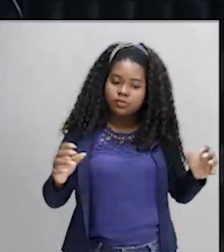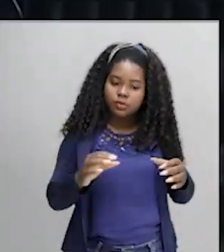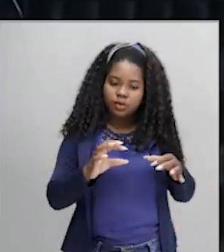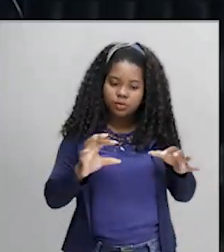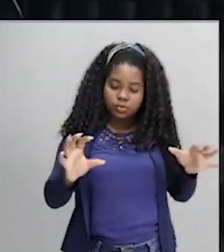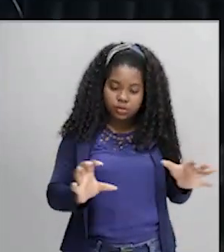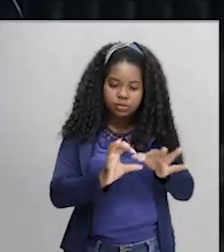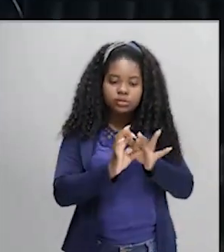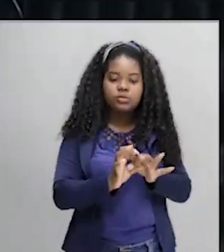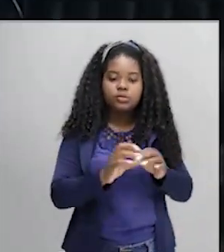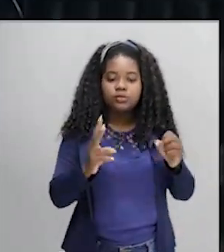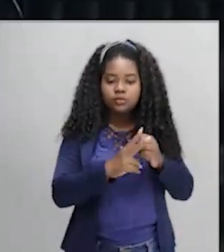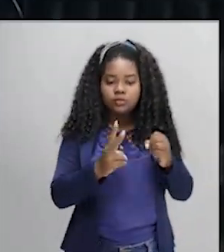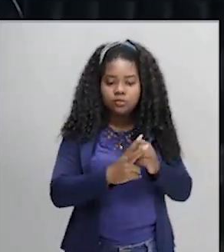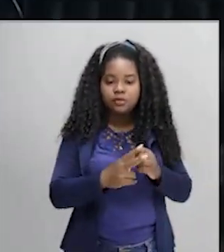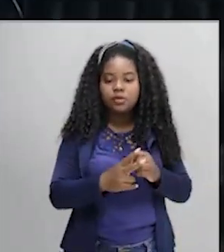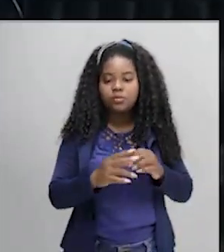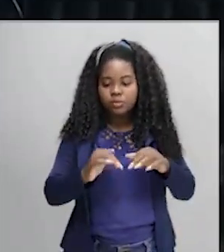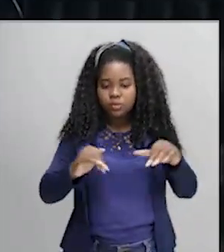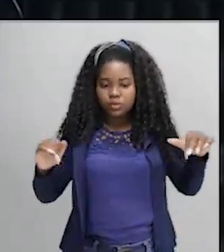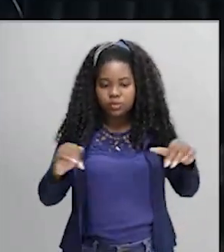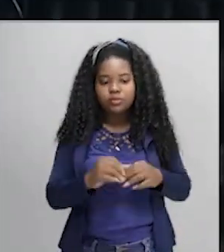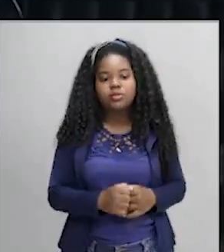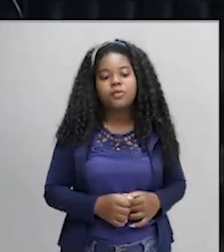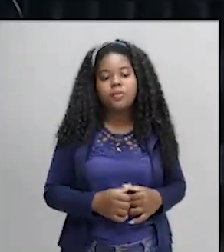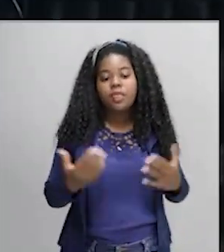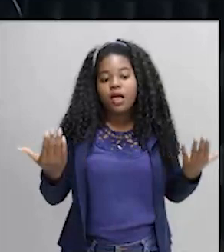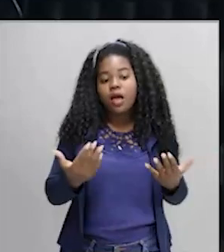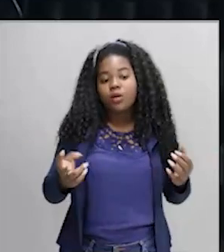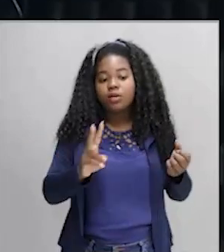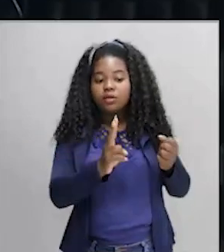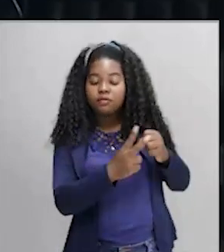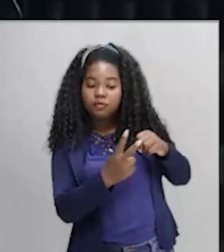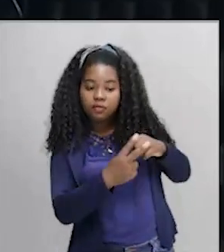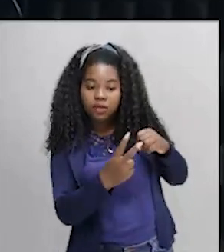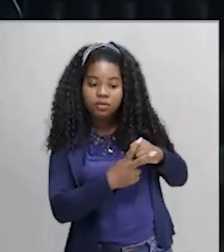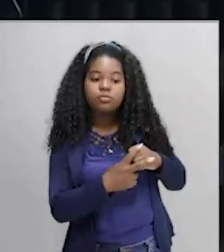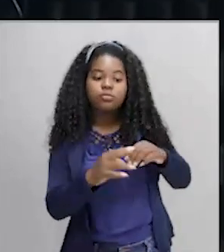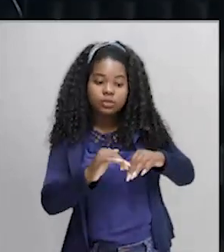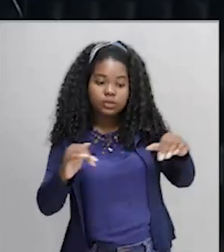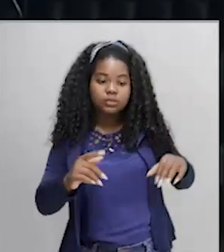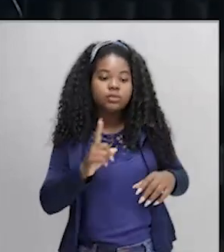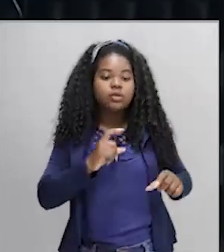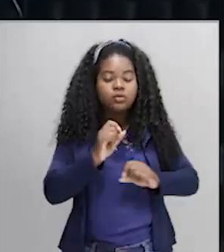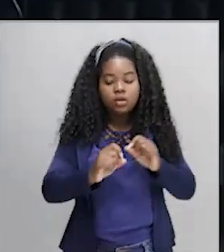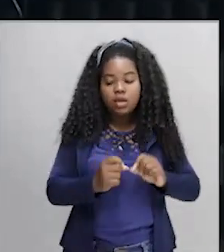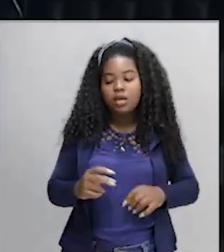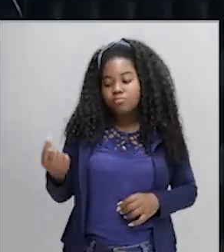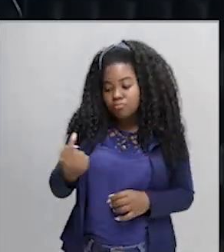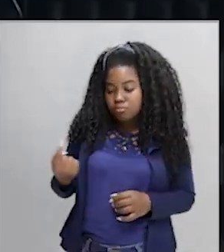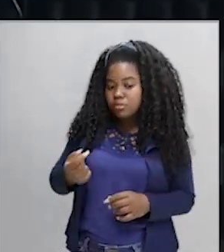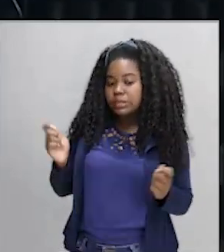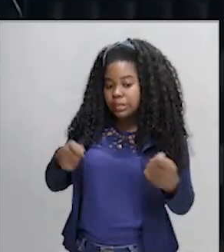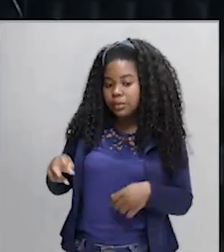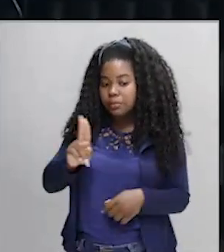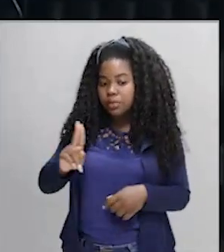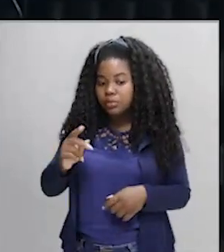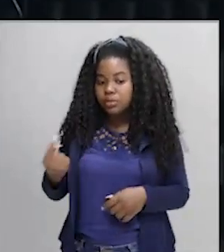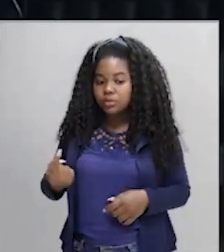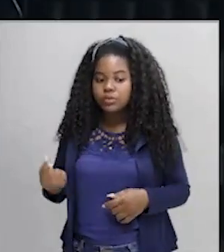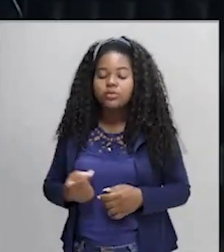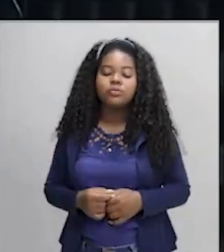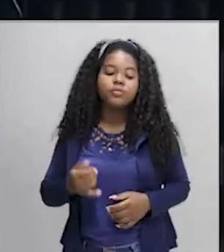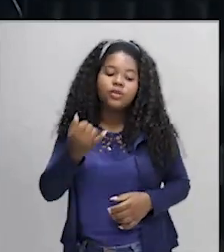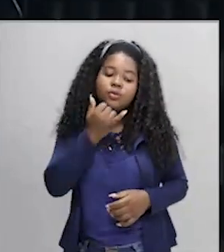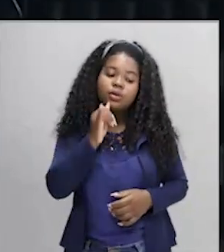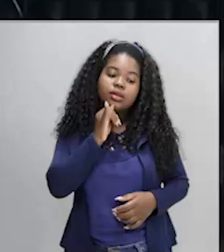separáveis. Já o verbo separável, como o próprio nome já diz, ele permite a separação. Então, por exemplo, o verbo fill out.